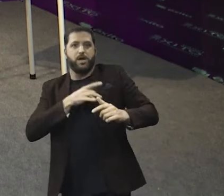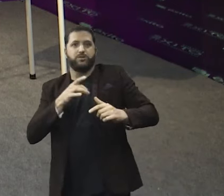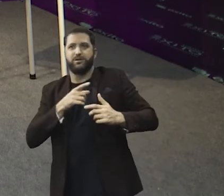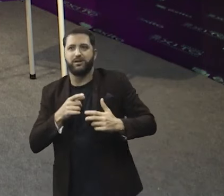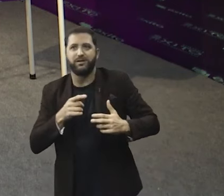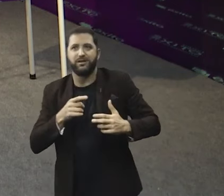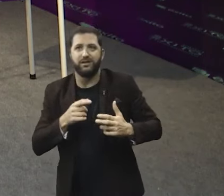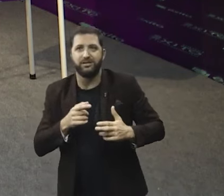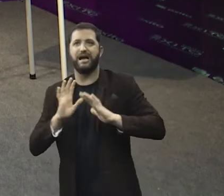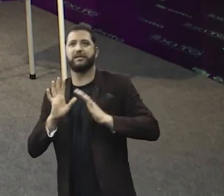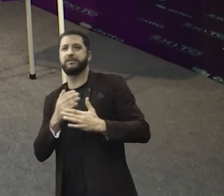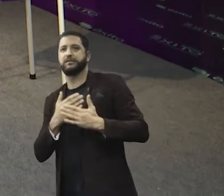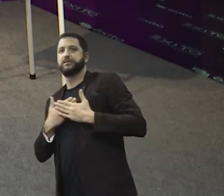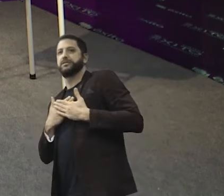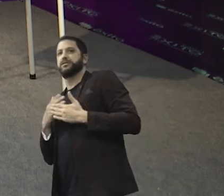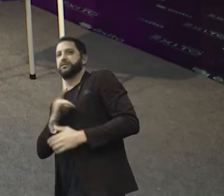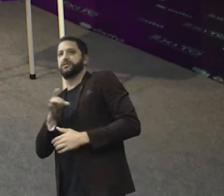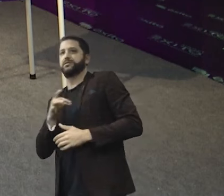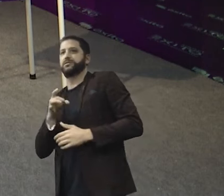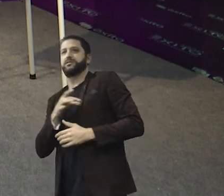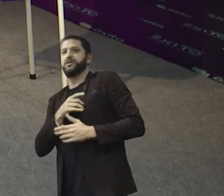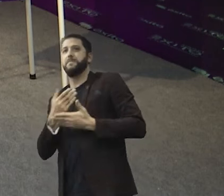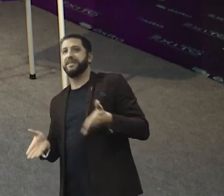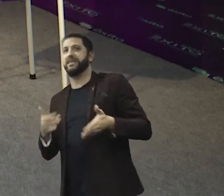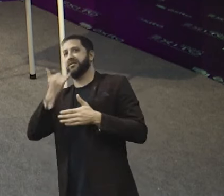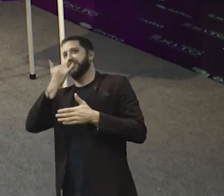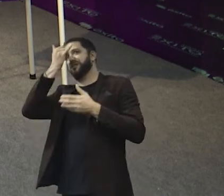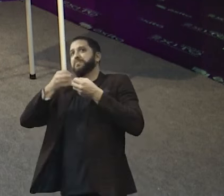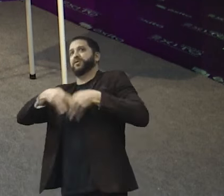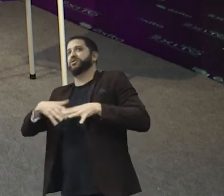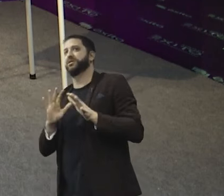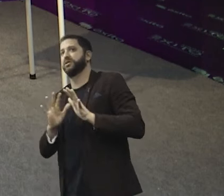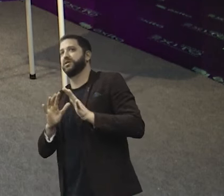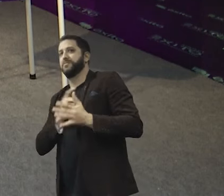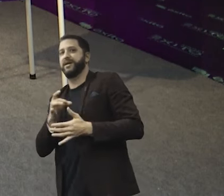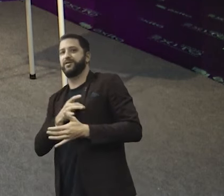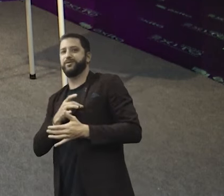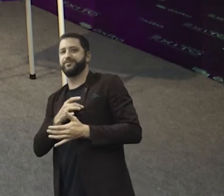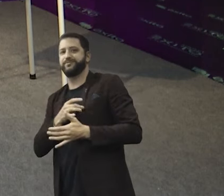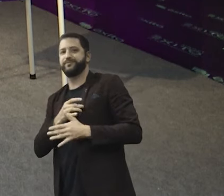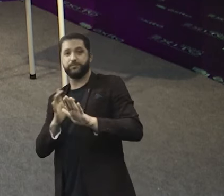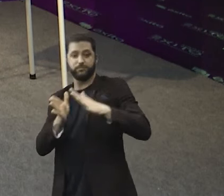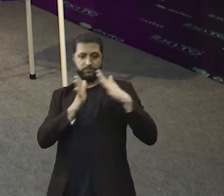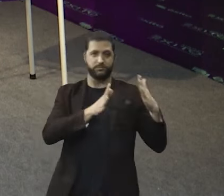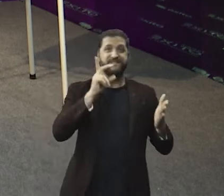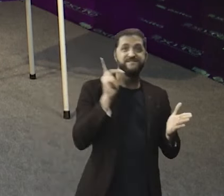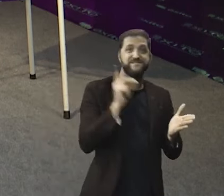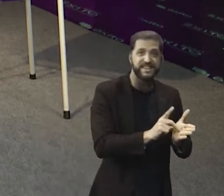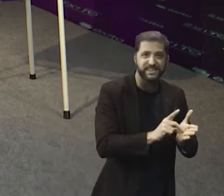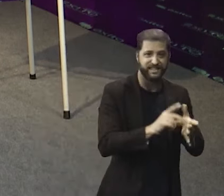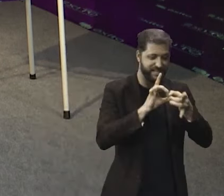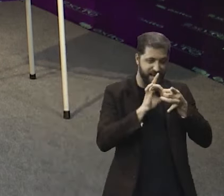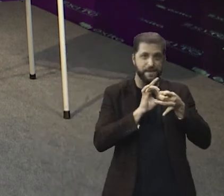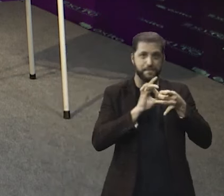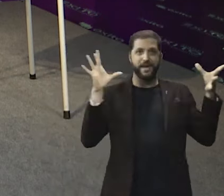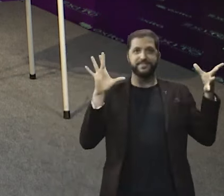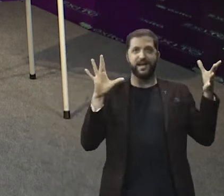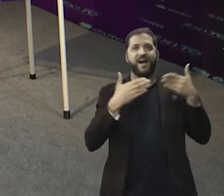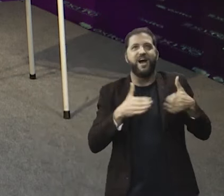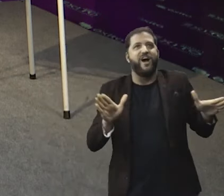não ouse tenha medo de perder algo enquanto que a verdade ela vos liberta ela faz com que você